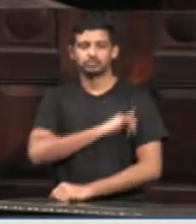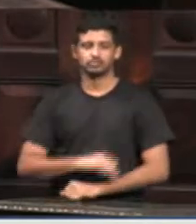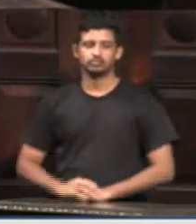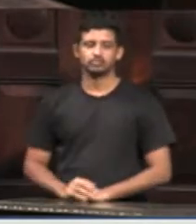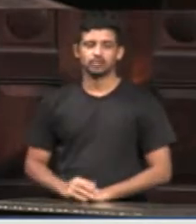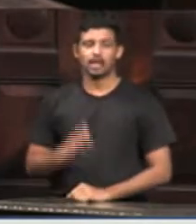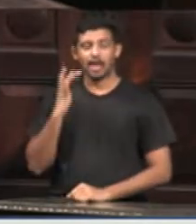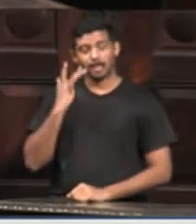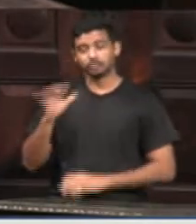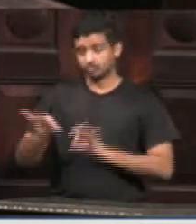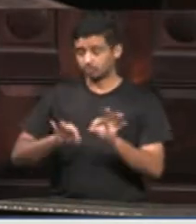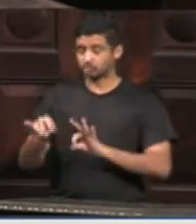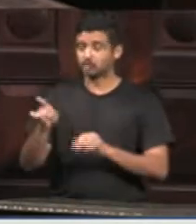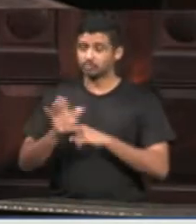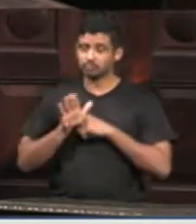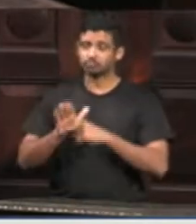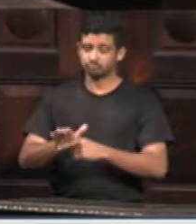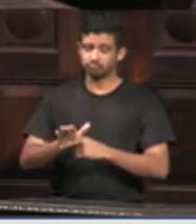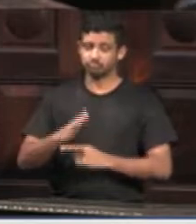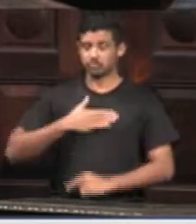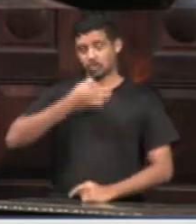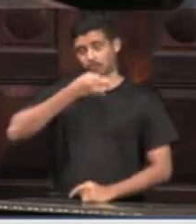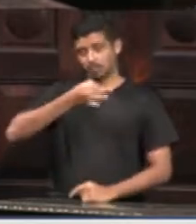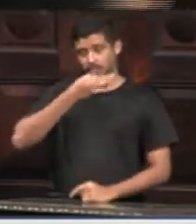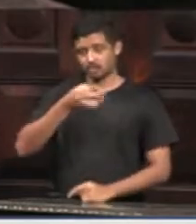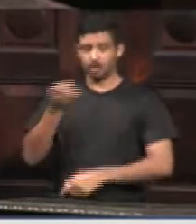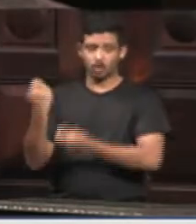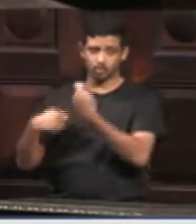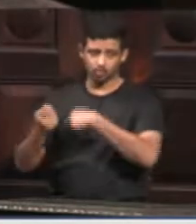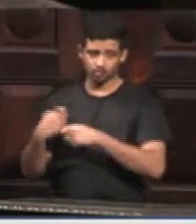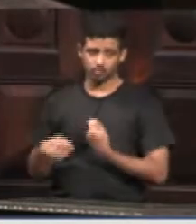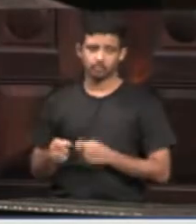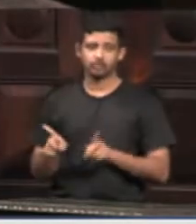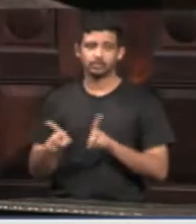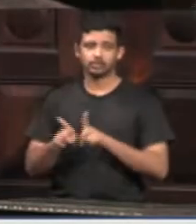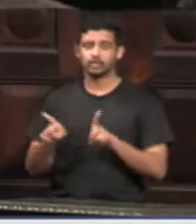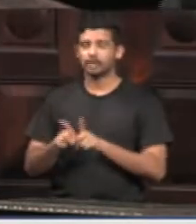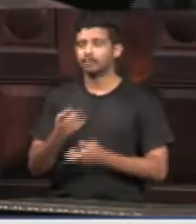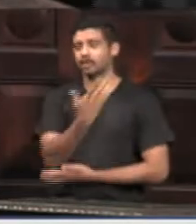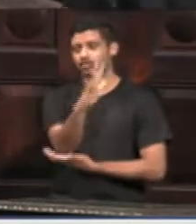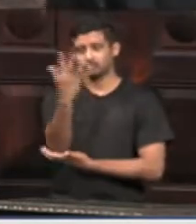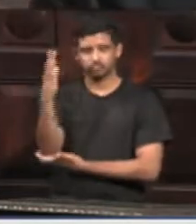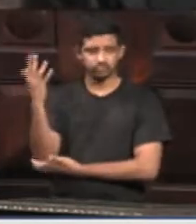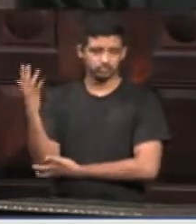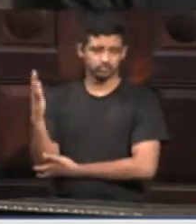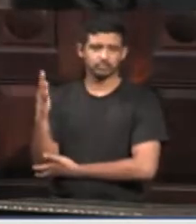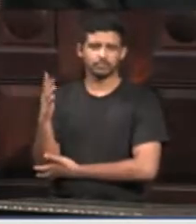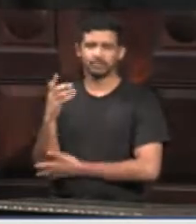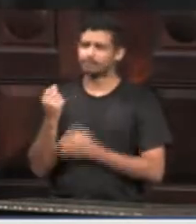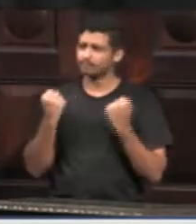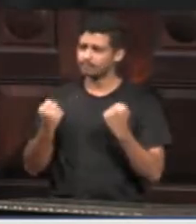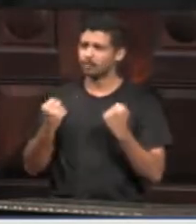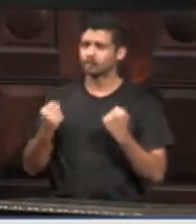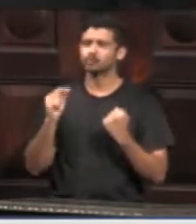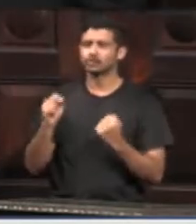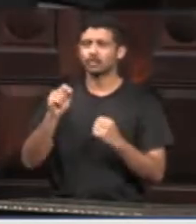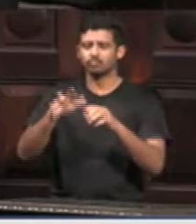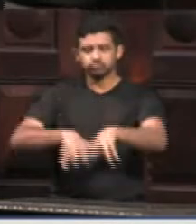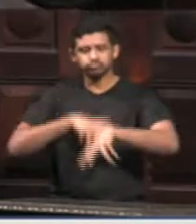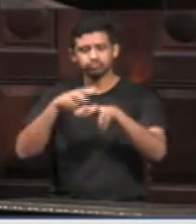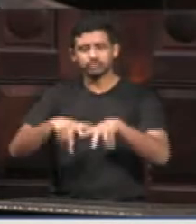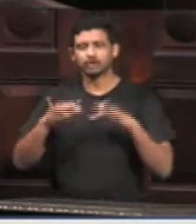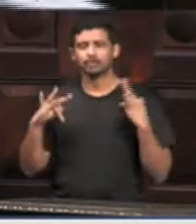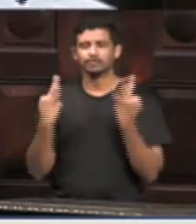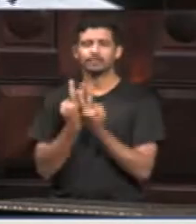é um projeto que agrega do ponto de vista econômico, agrega do ponto de vista ambiental, fortalecendo a agricultura familiar